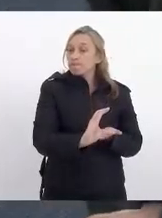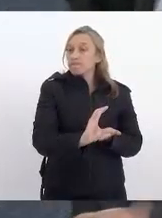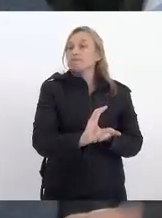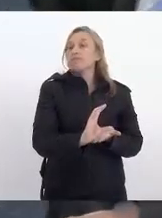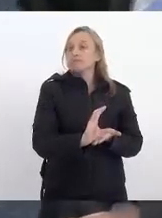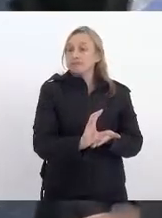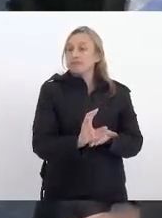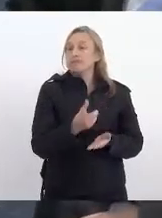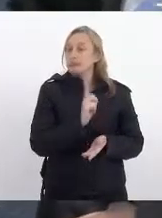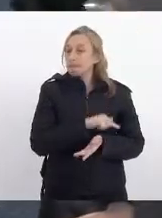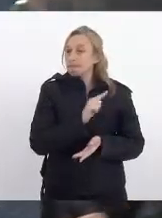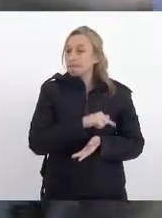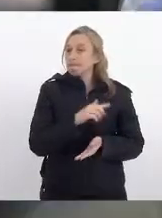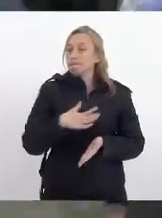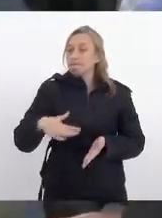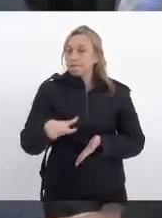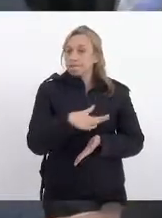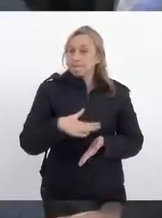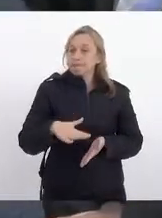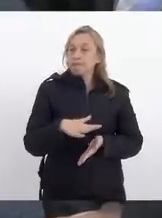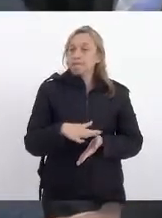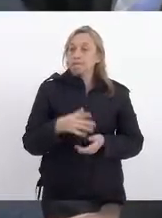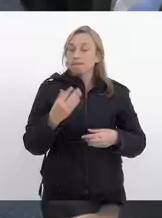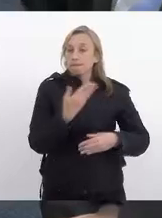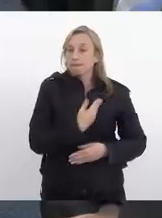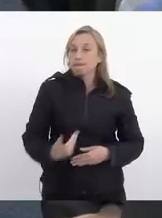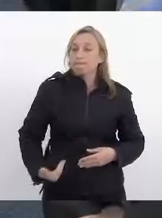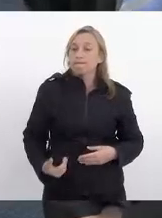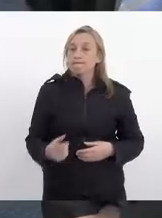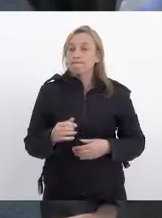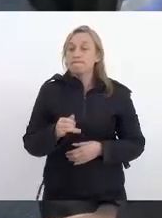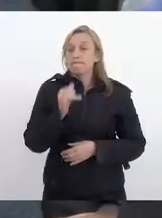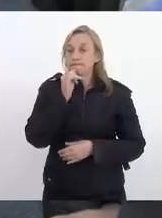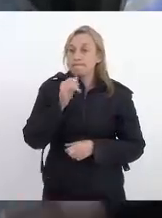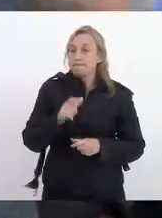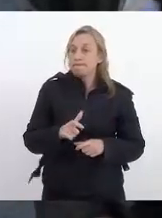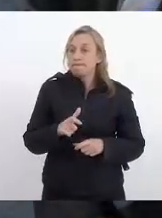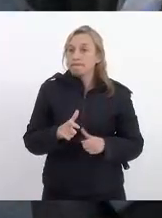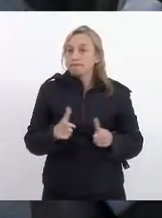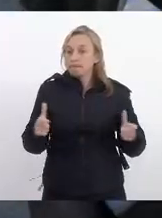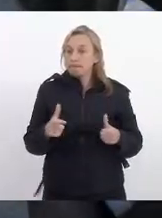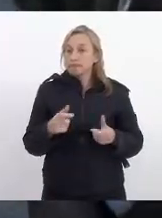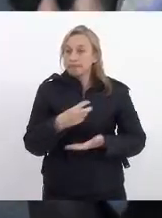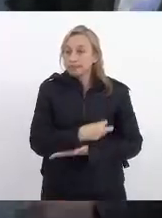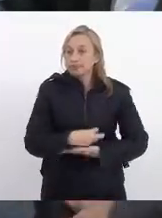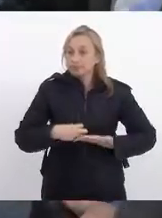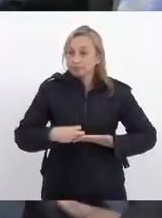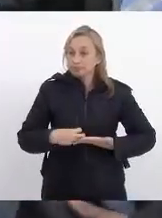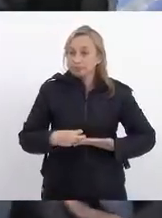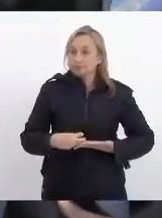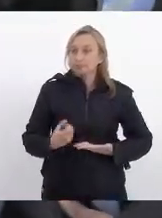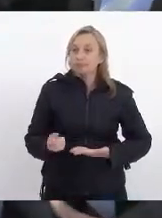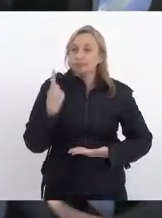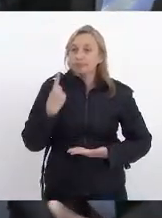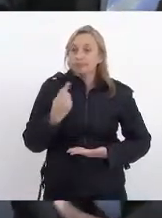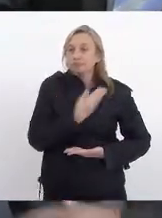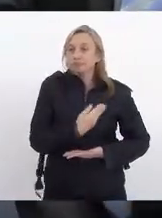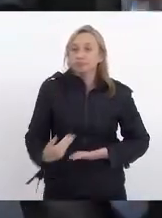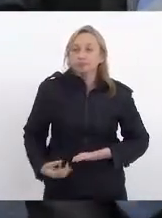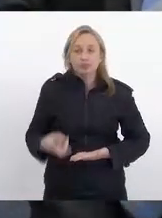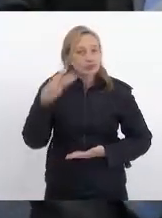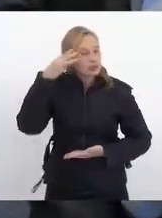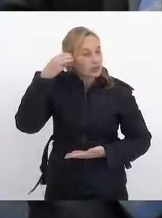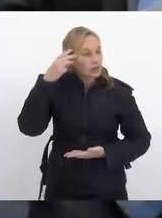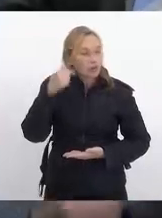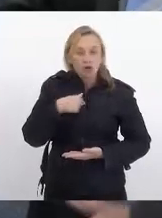de gestão de unidades públicas de saúde pro essa aí é de uma hora exemplo disso foi o processo de impeachment doente Governador Wilson